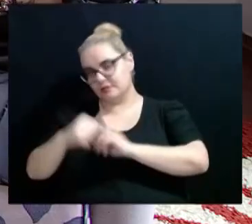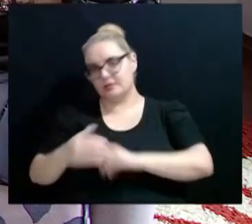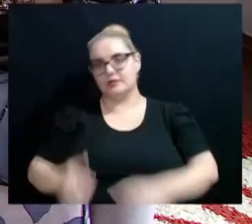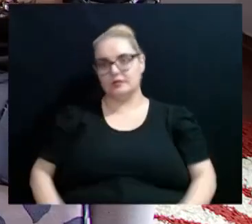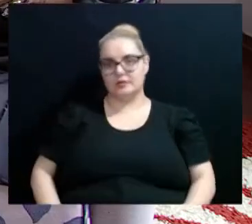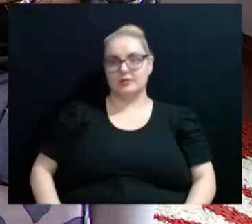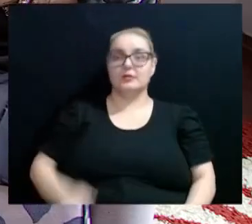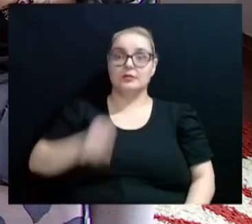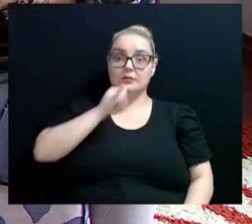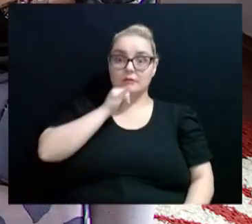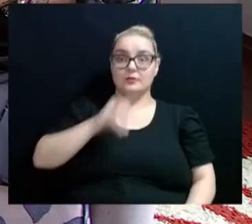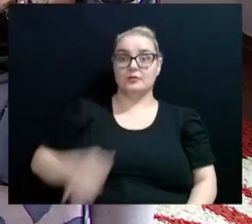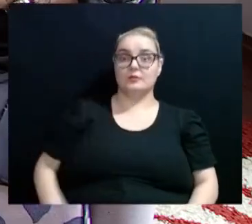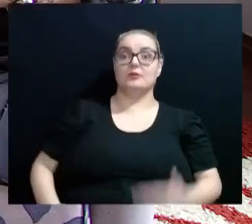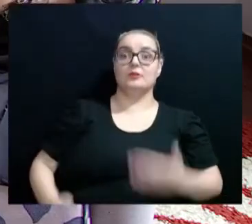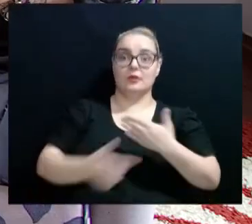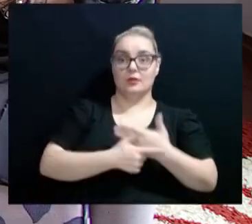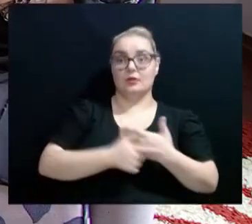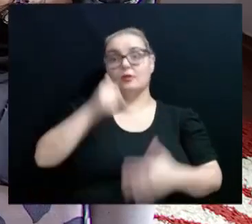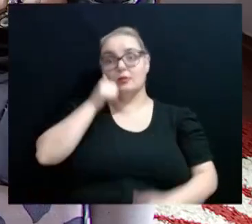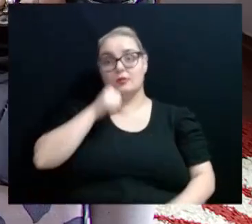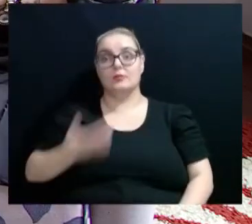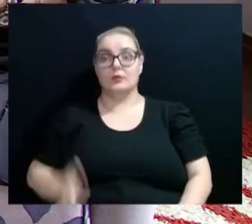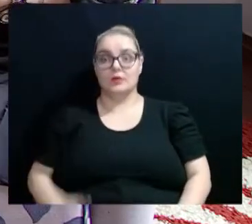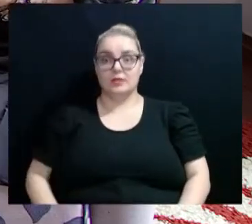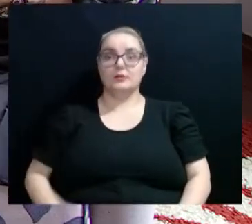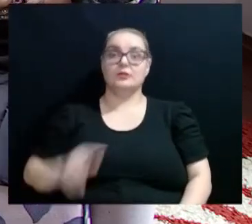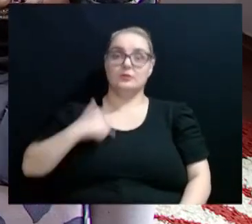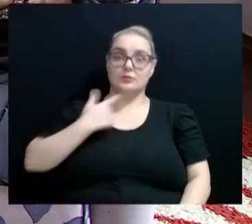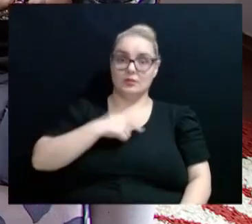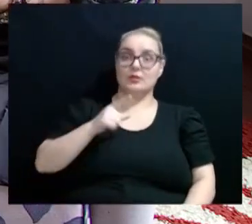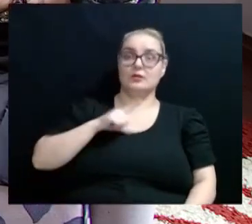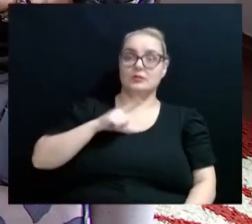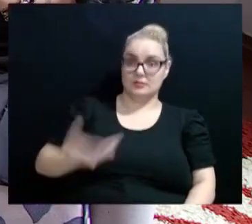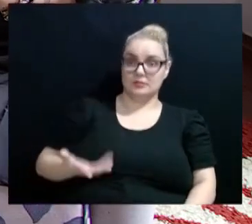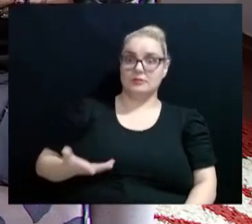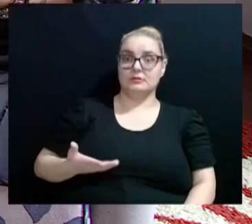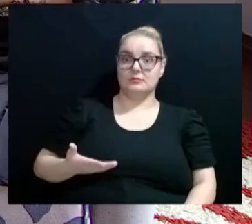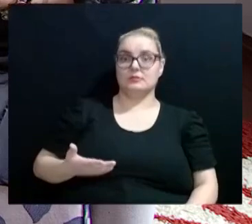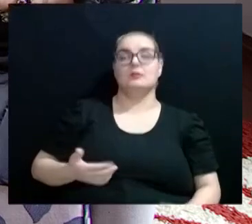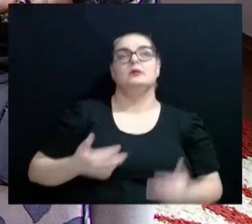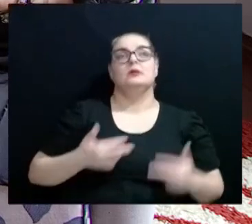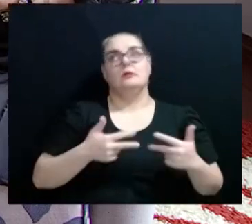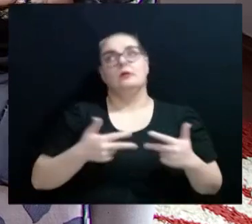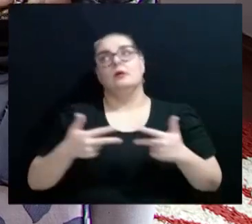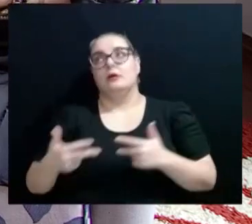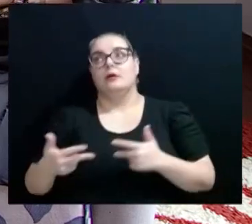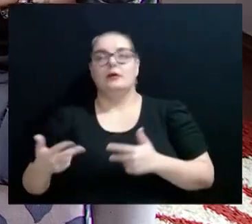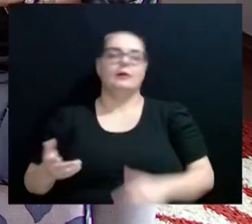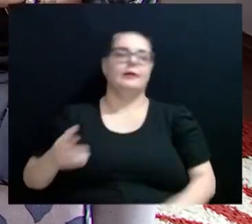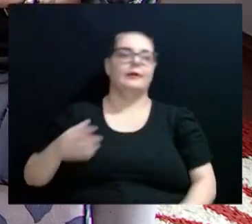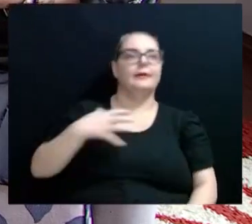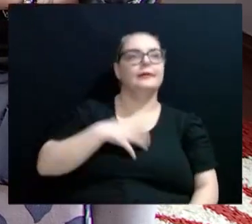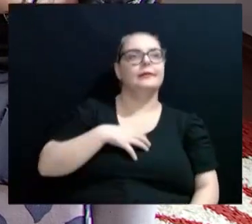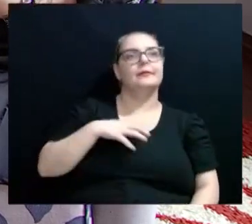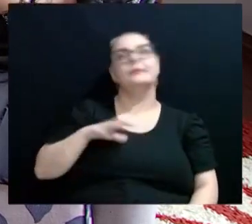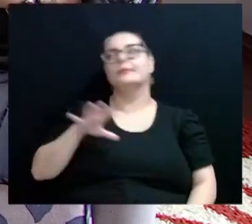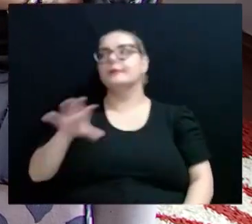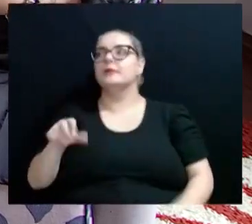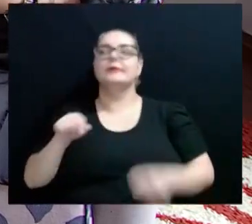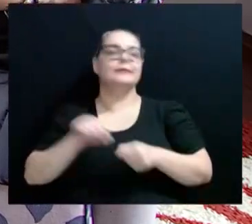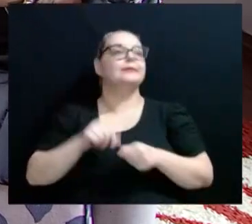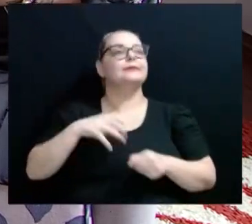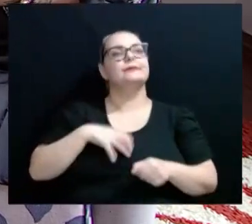pela sociedade. Então, Sim. por exemplo, o papel de ser mulher. Então, a gente tem que seguir certos... temos que agir